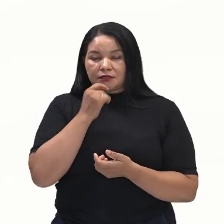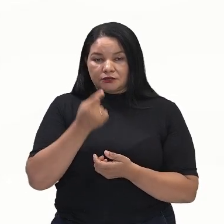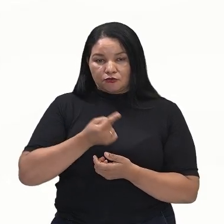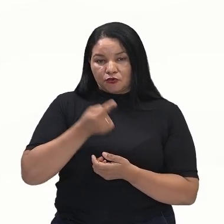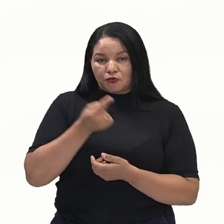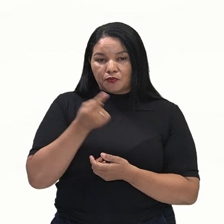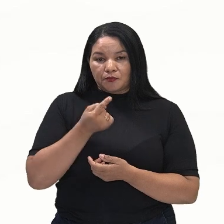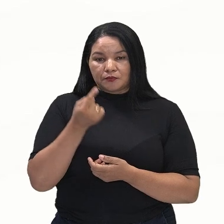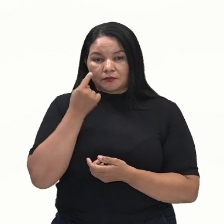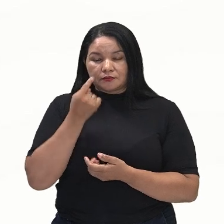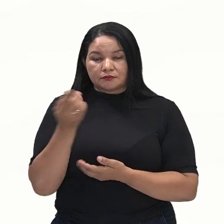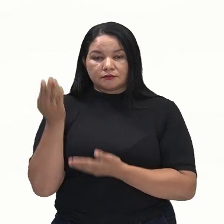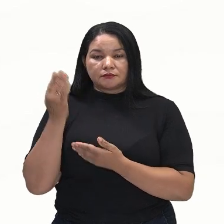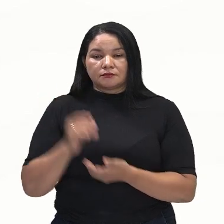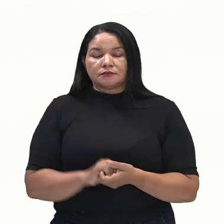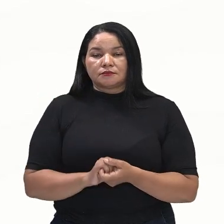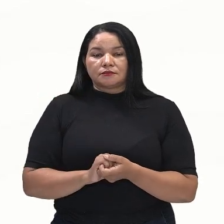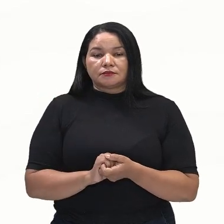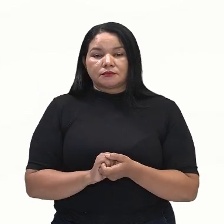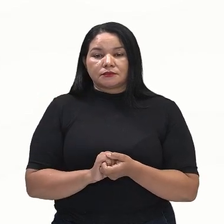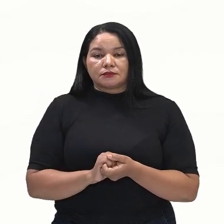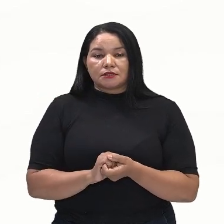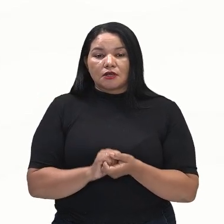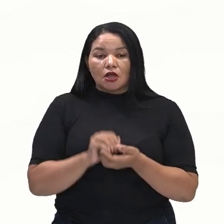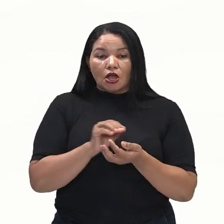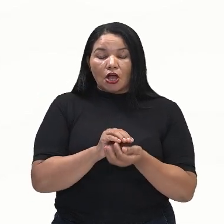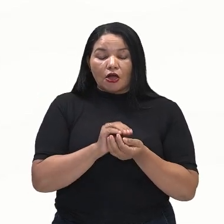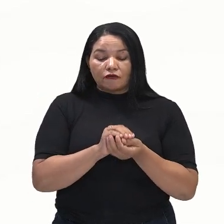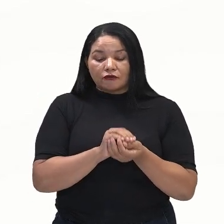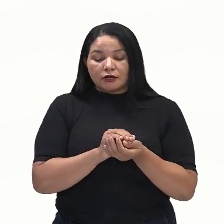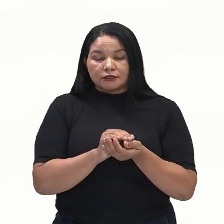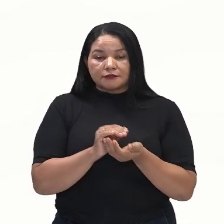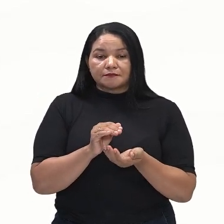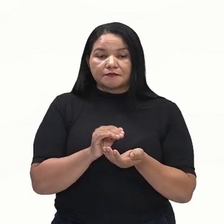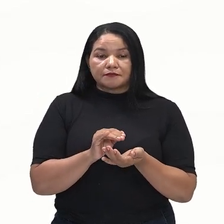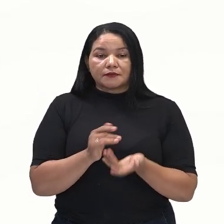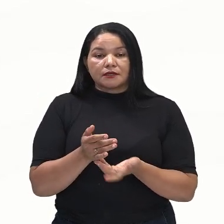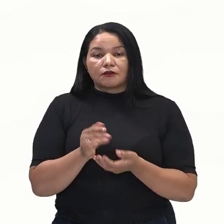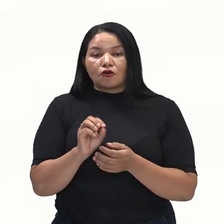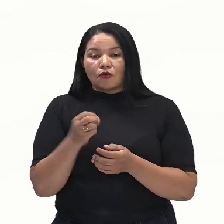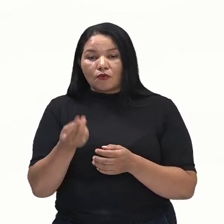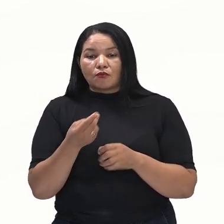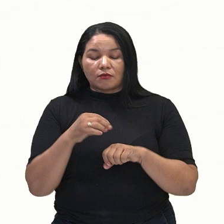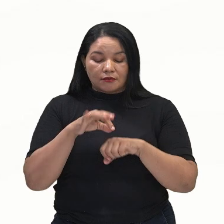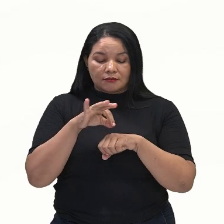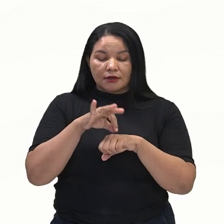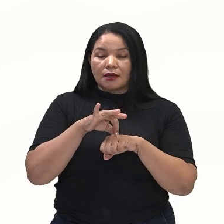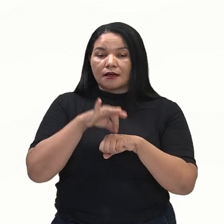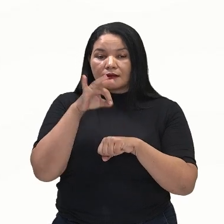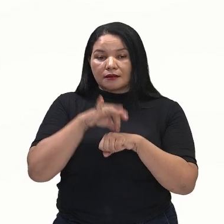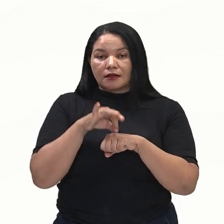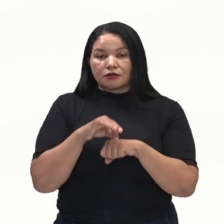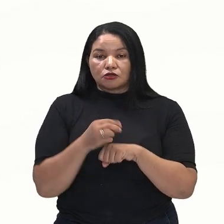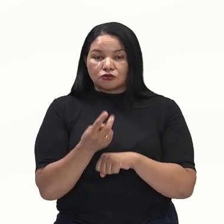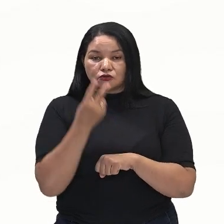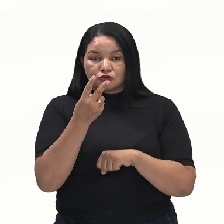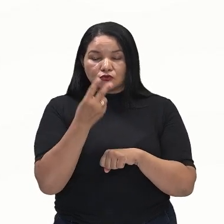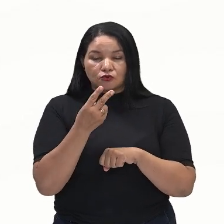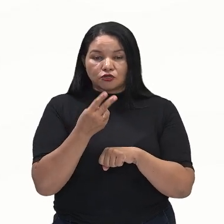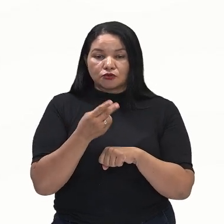1. Qual é a probabilidade de obter a face e cara 2 vezes no lançamento de 2 moedas?